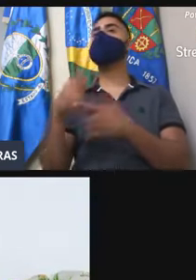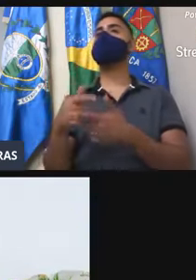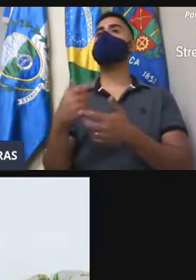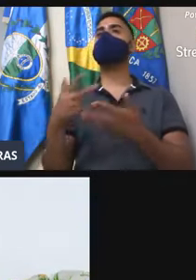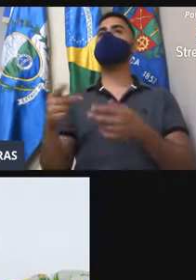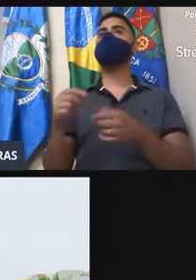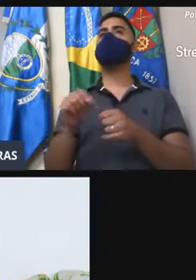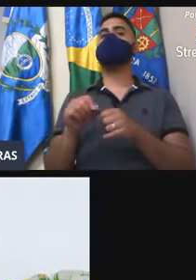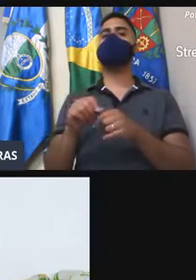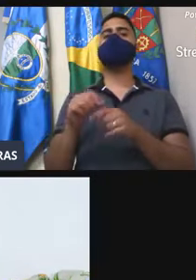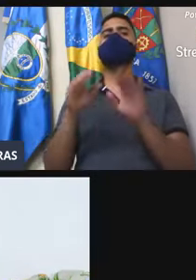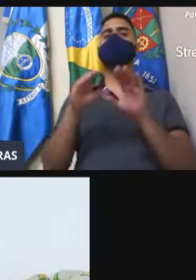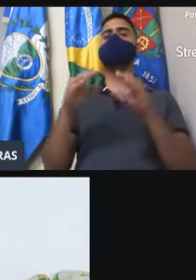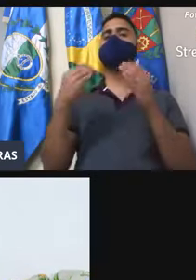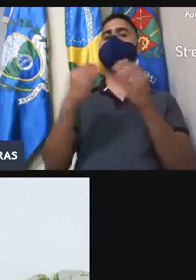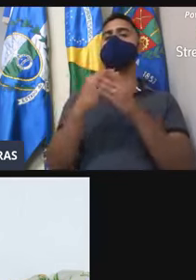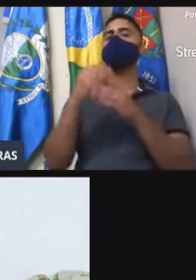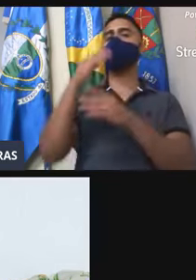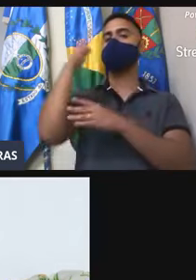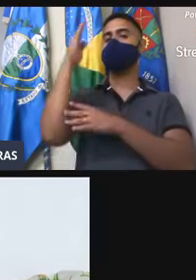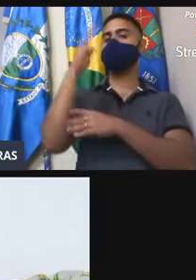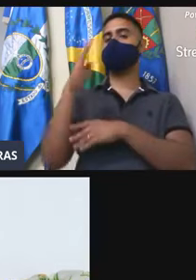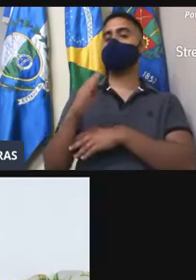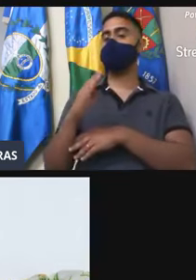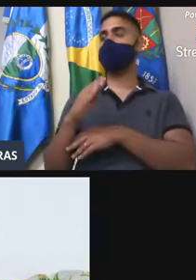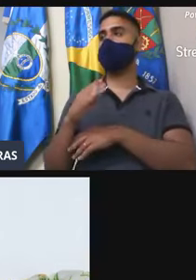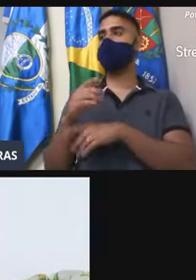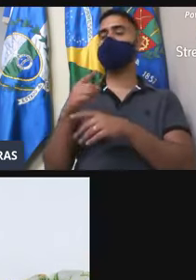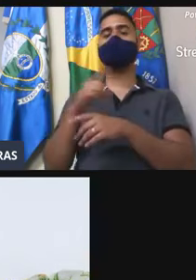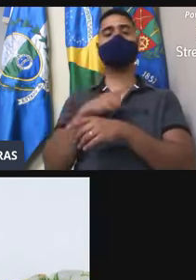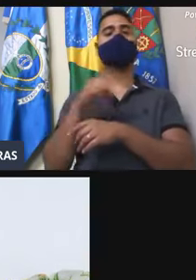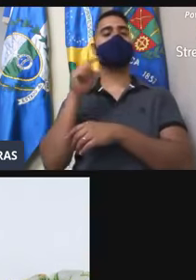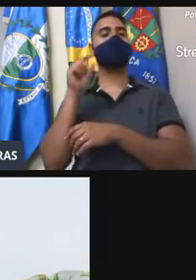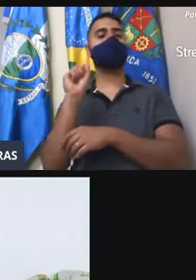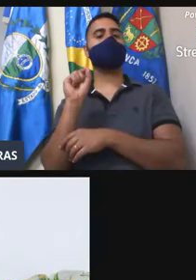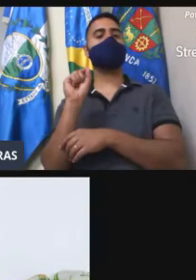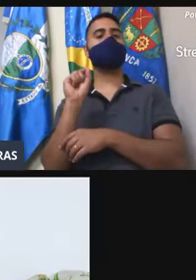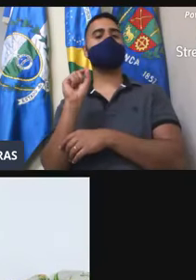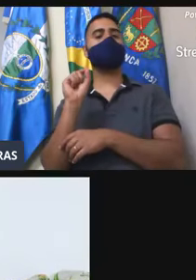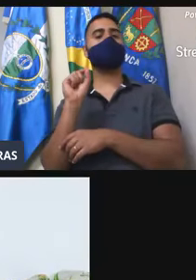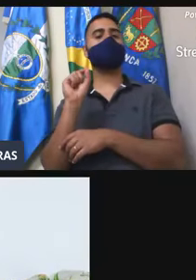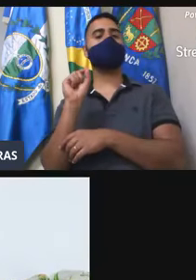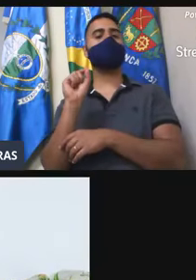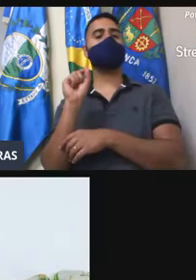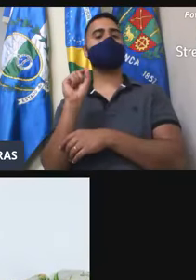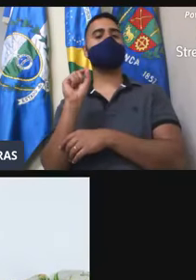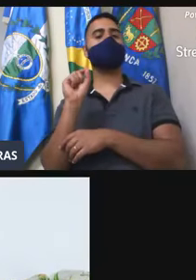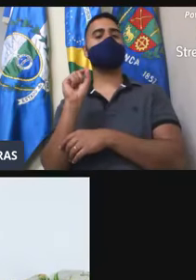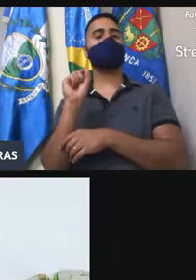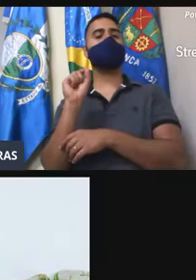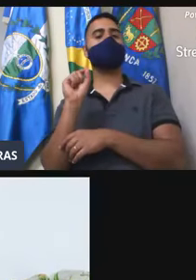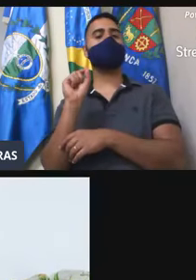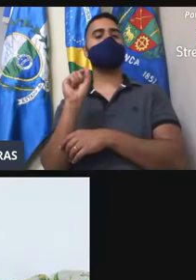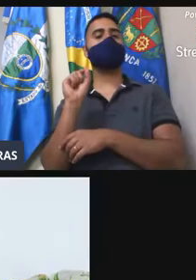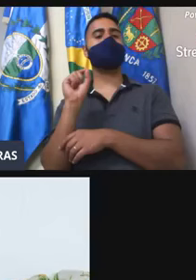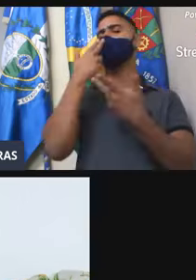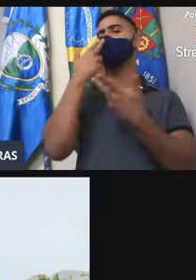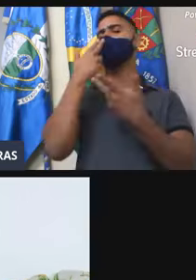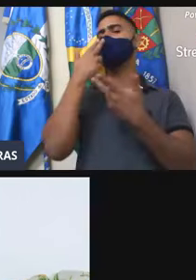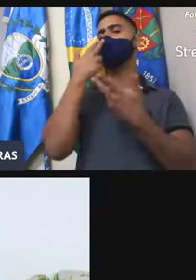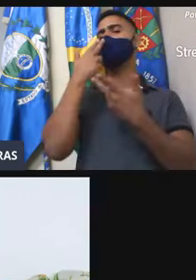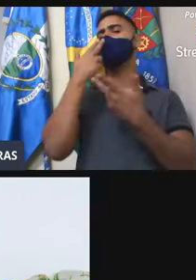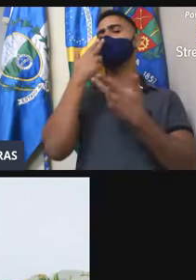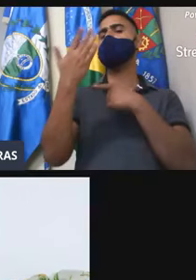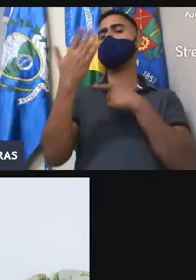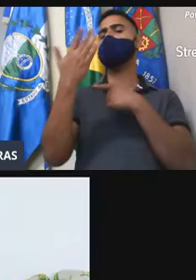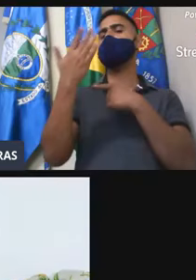pelo Conselho Nacional de Assistência Social para que você tenha a utilização de determinados recursos por conta